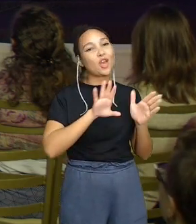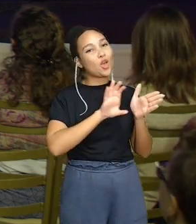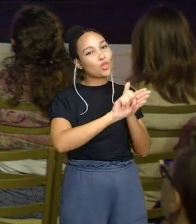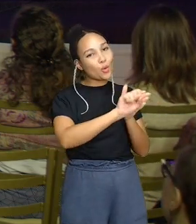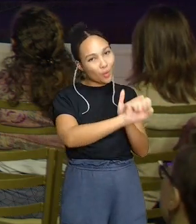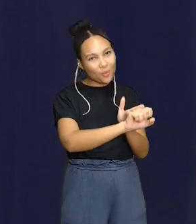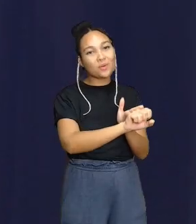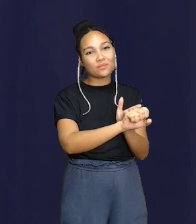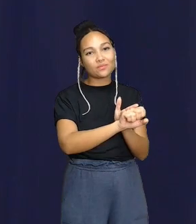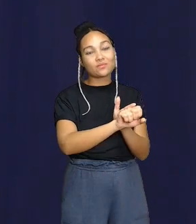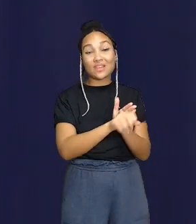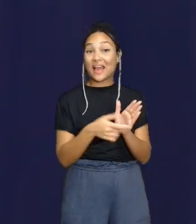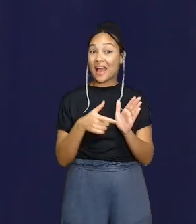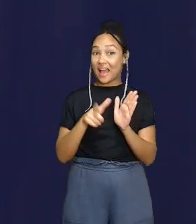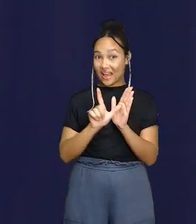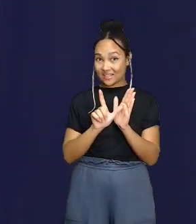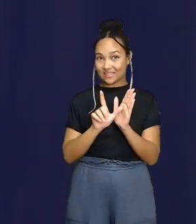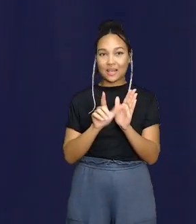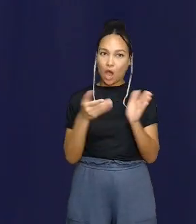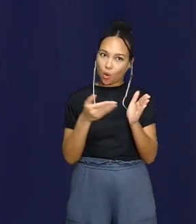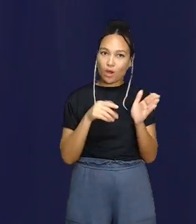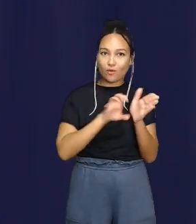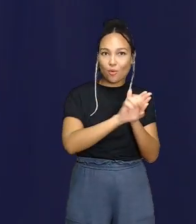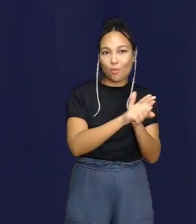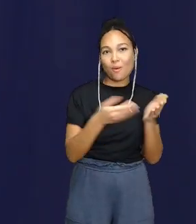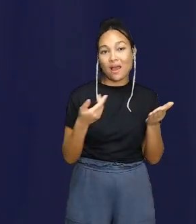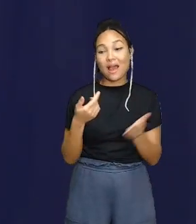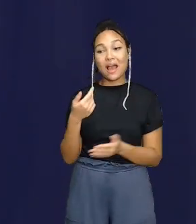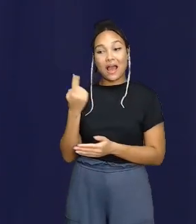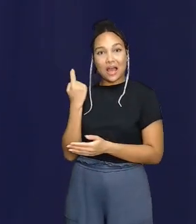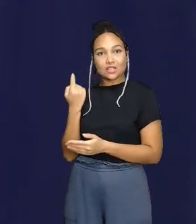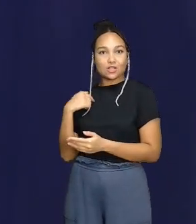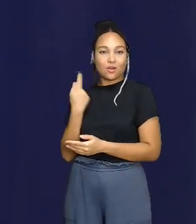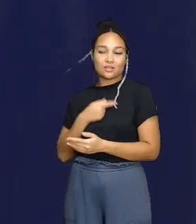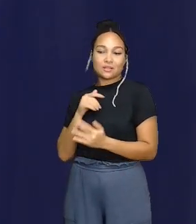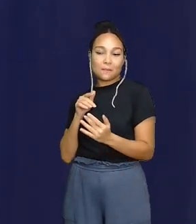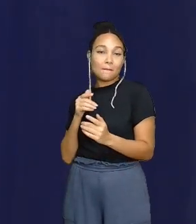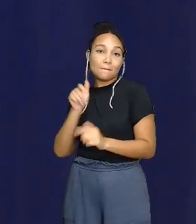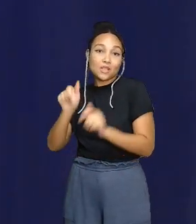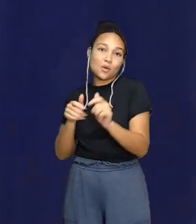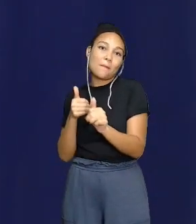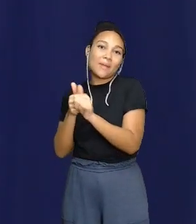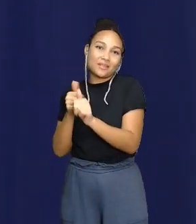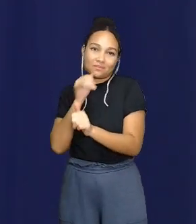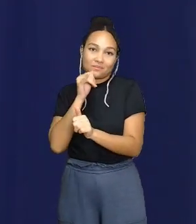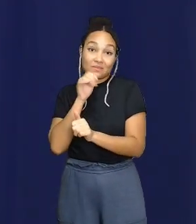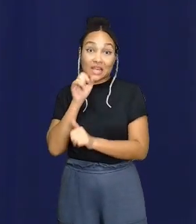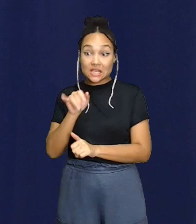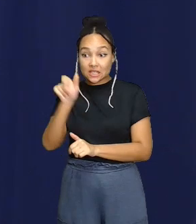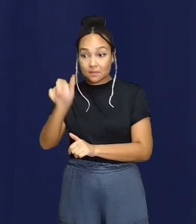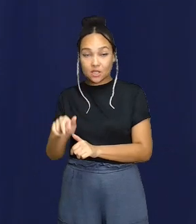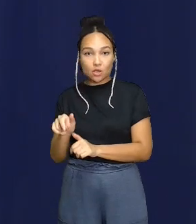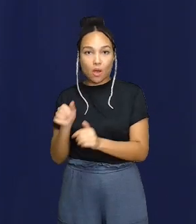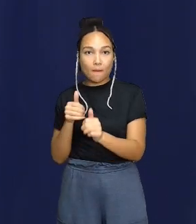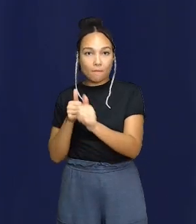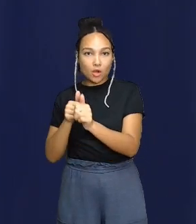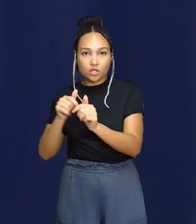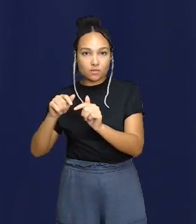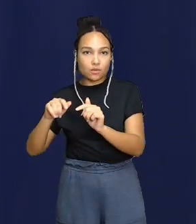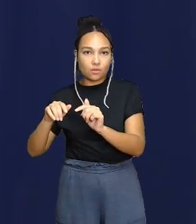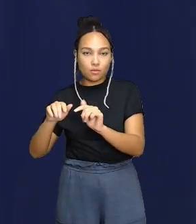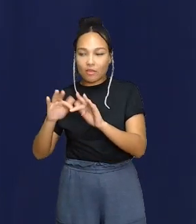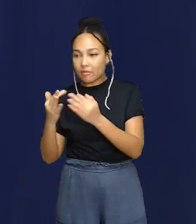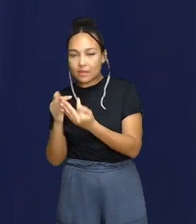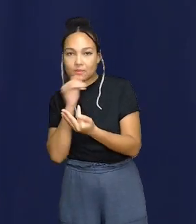não, a gente ia perguntar quem estava próximo da gente. Então, se você não tinha alguém próximo do seu ambiente de convívio,